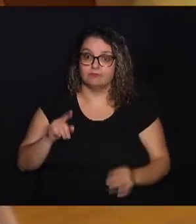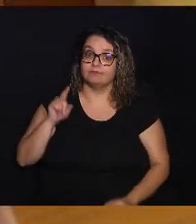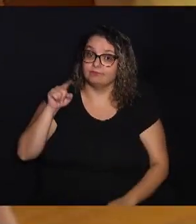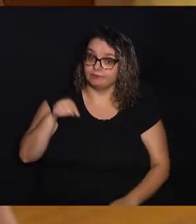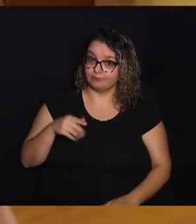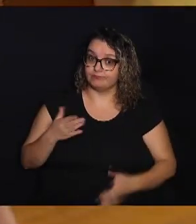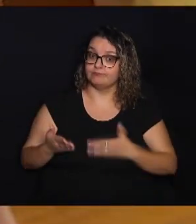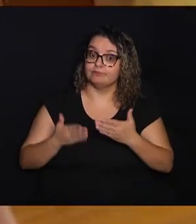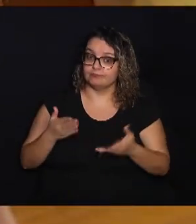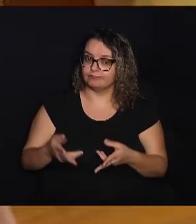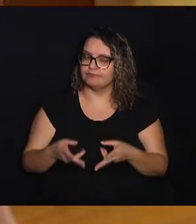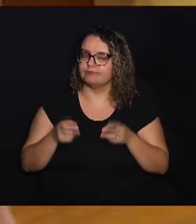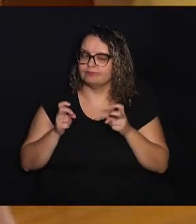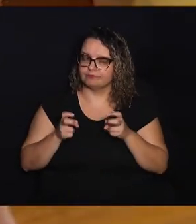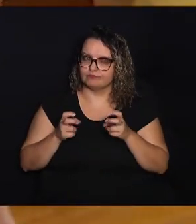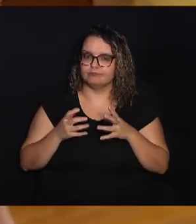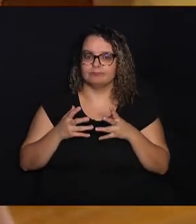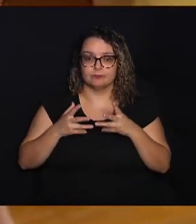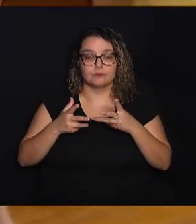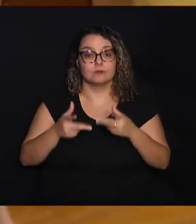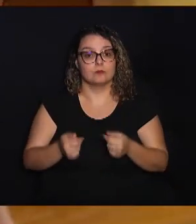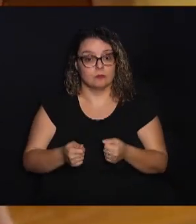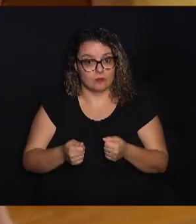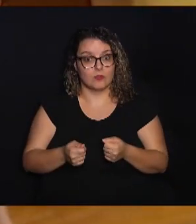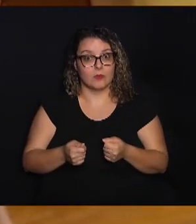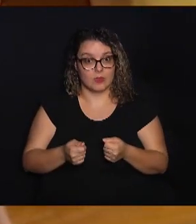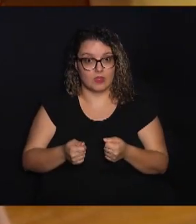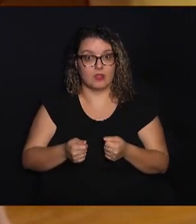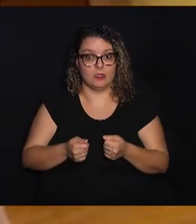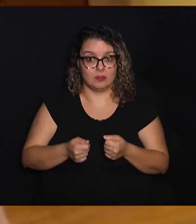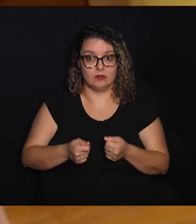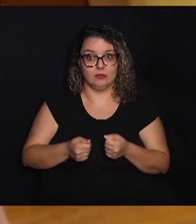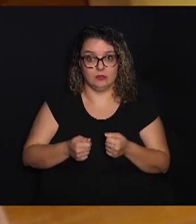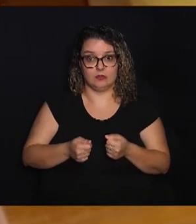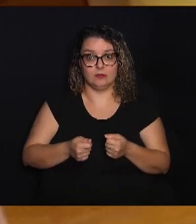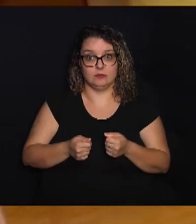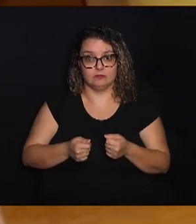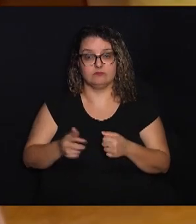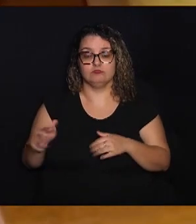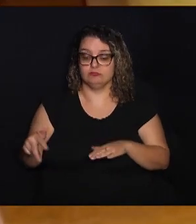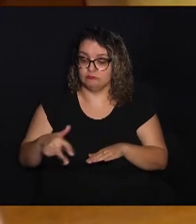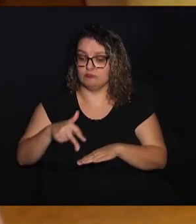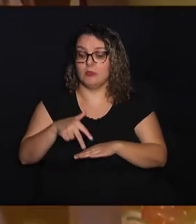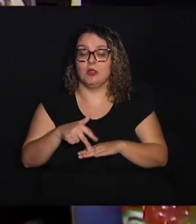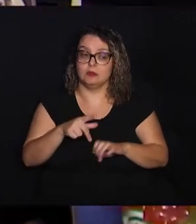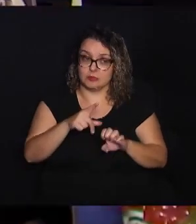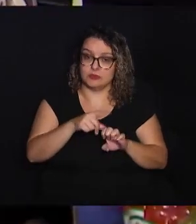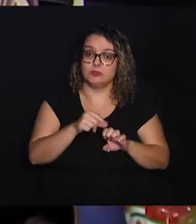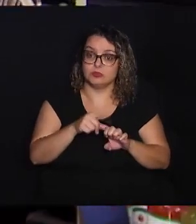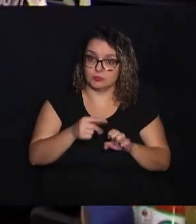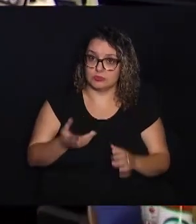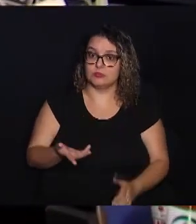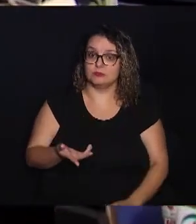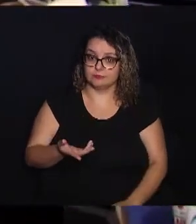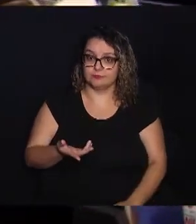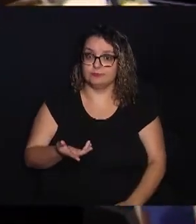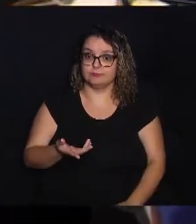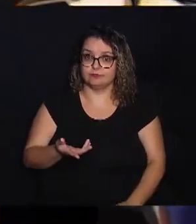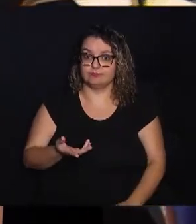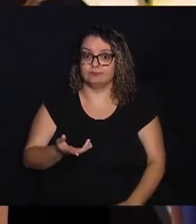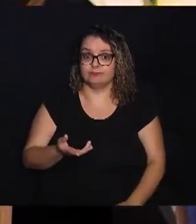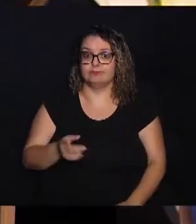tratativa que eu percebo que todo mundo que põe a cara no empreendedorismo